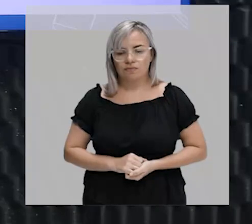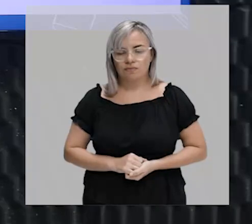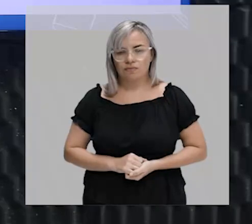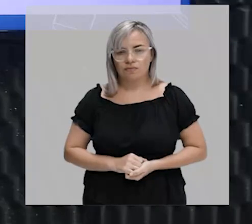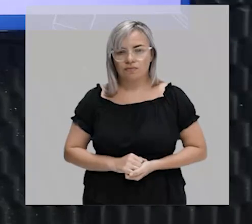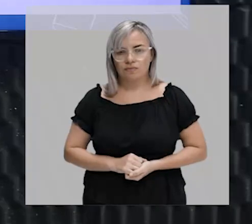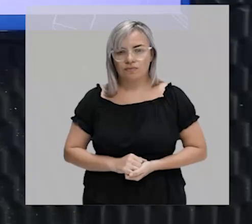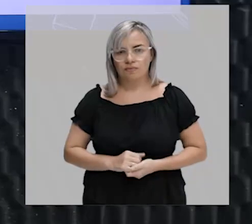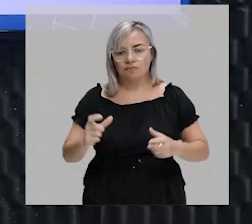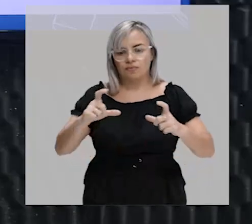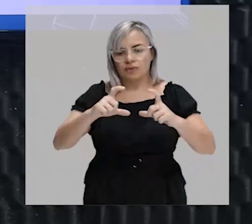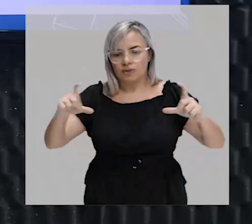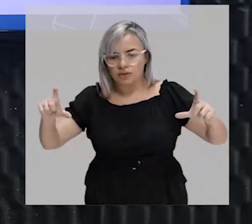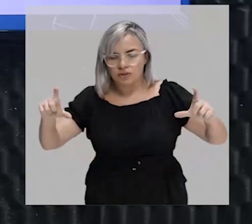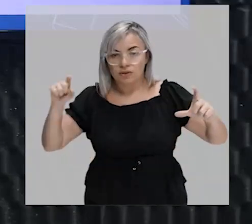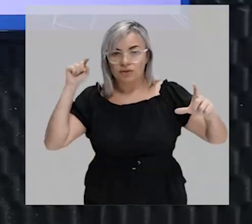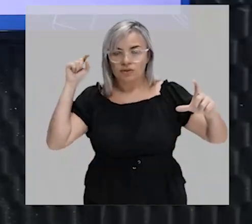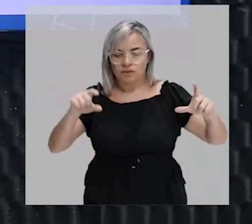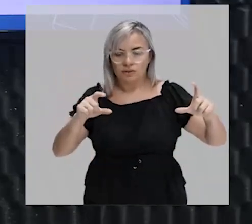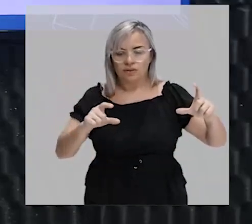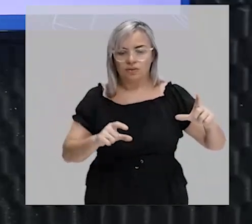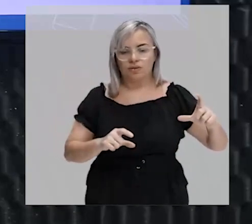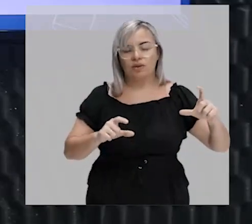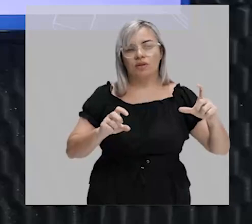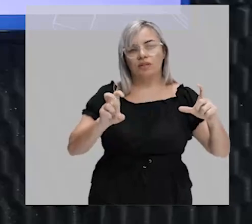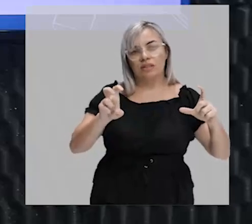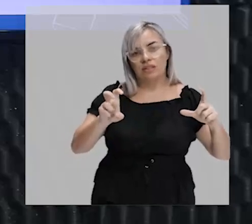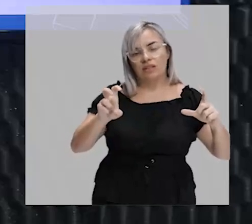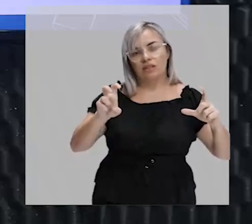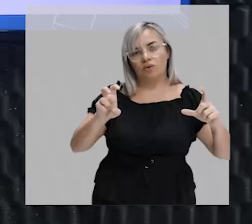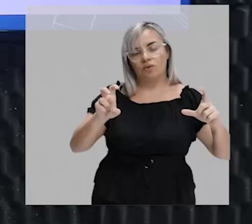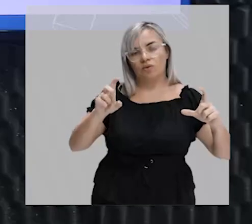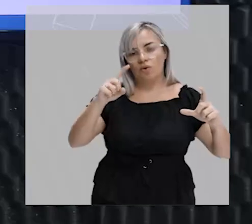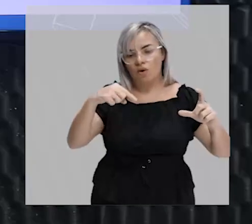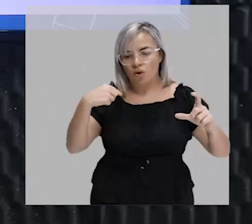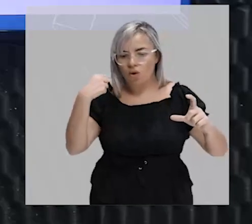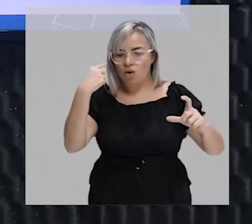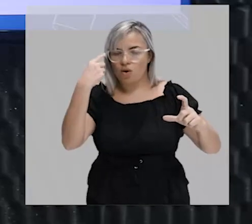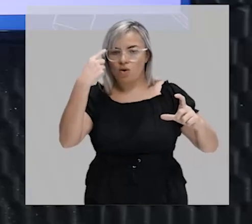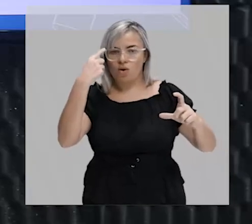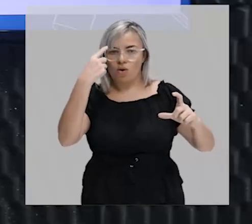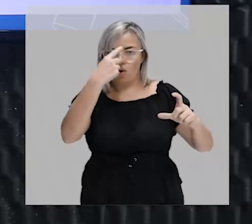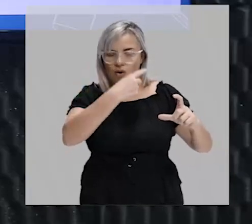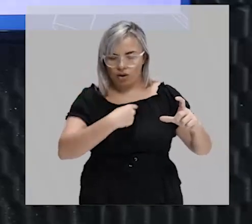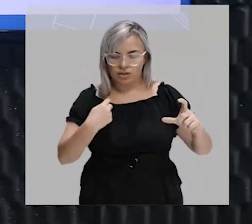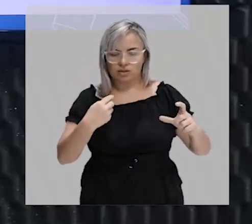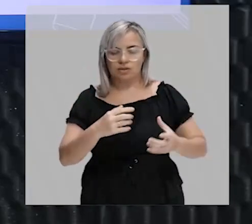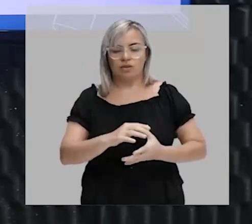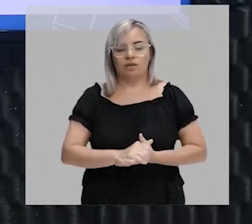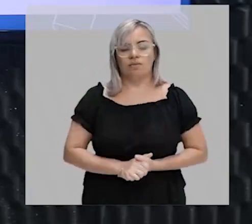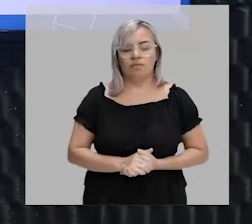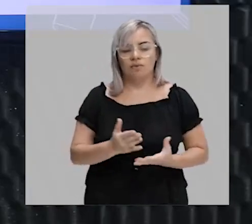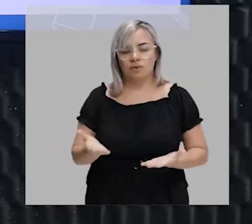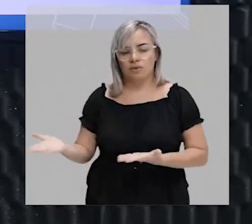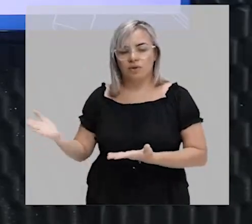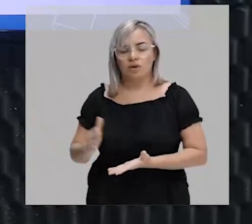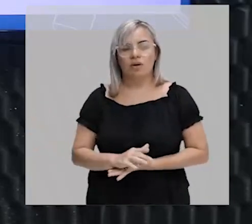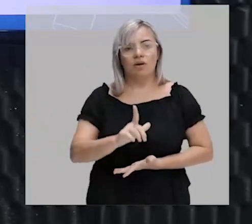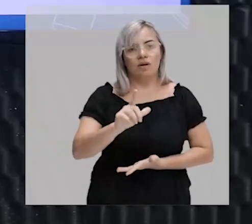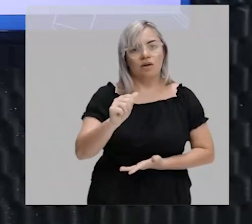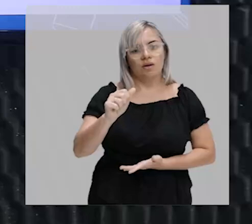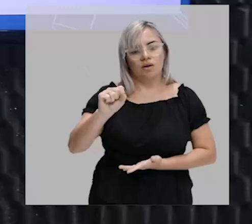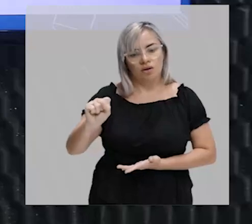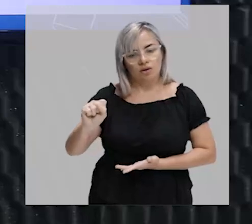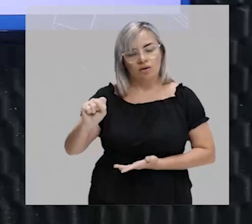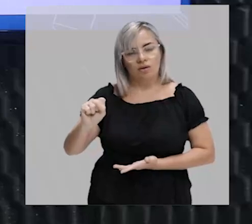são 5 horas, eu digo são las 5. Então, são 5 horas. Assim fica a tradução.